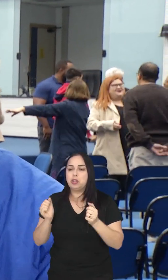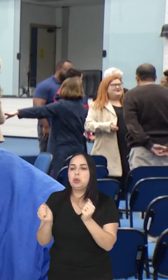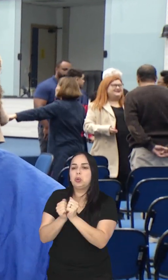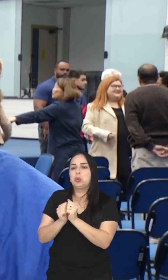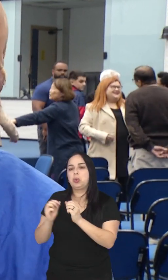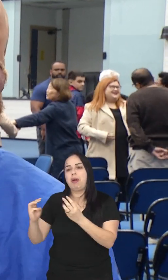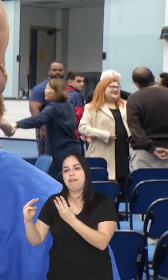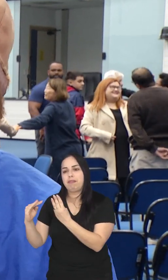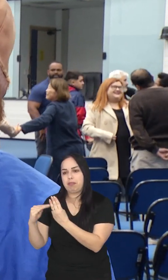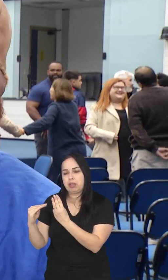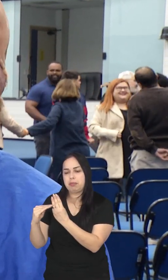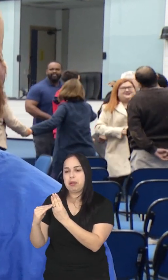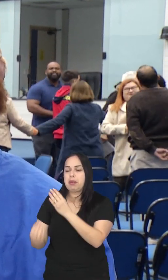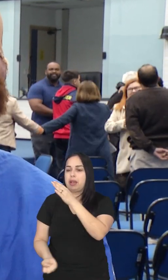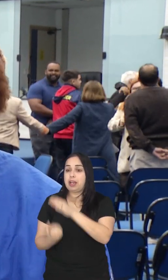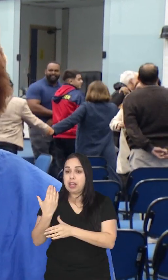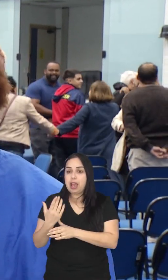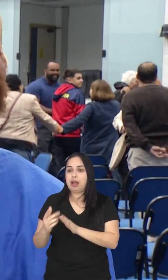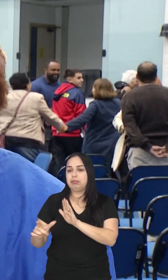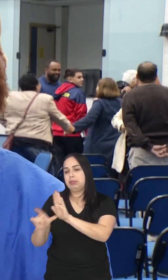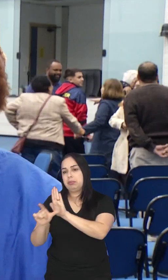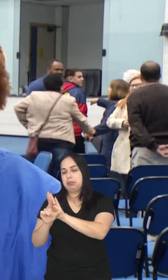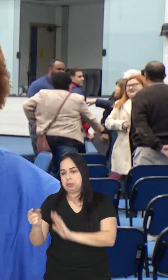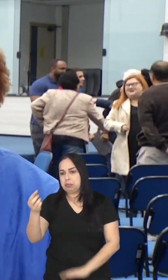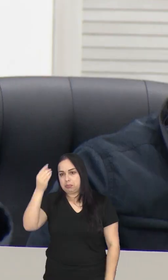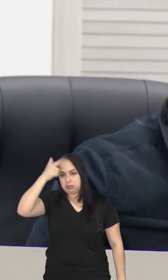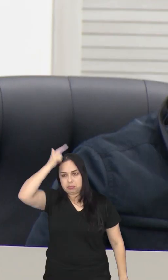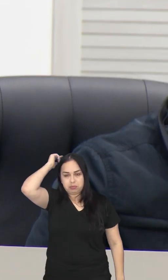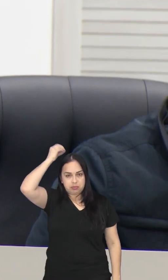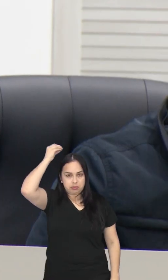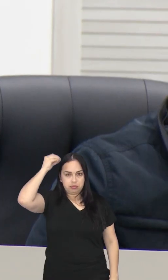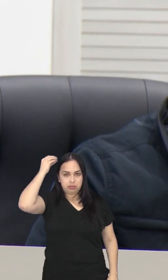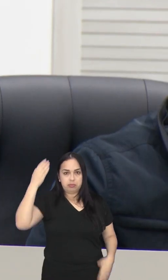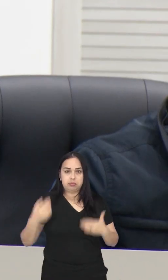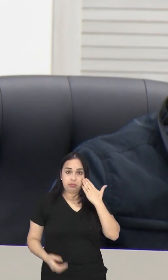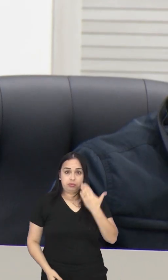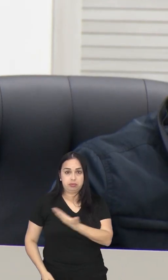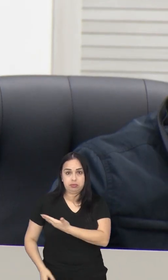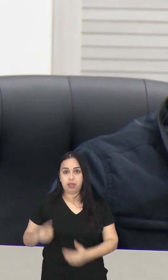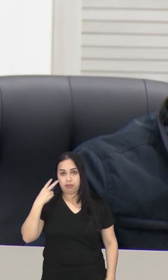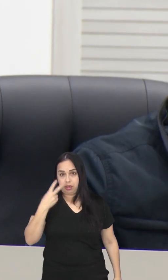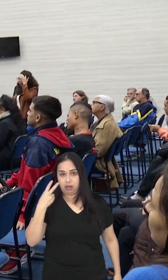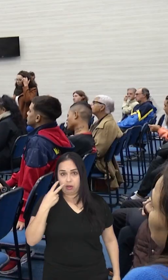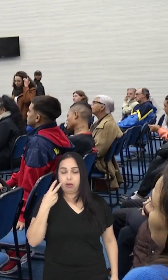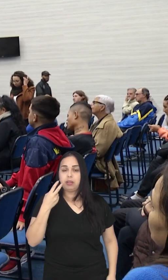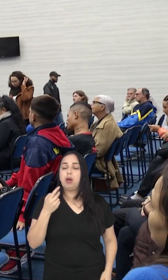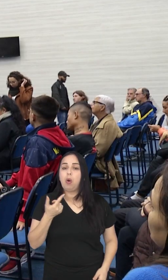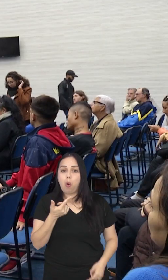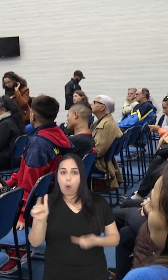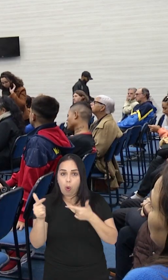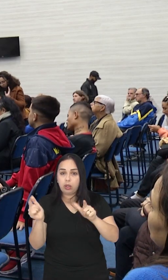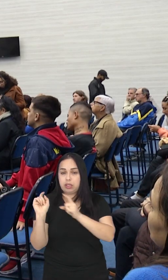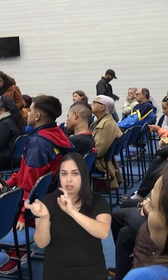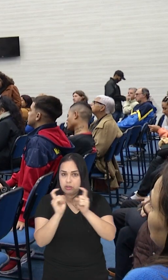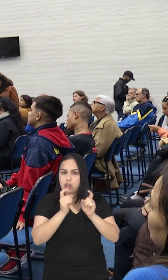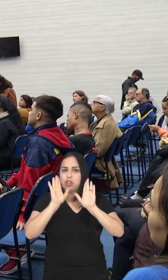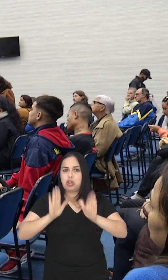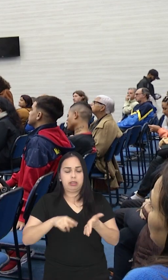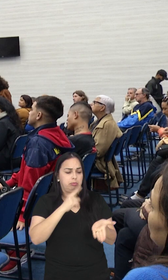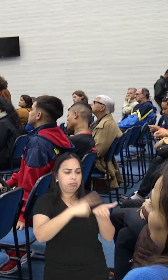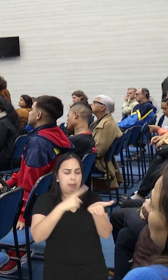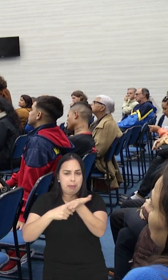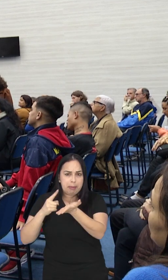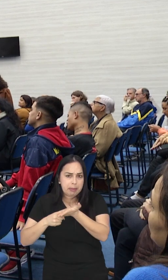com a Fundação Cultural na implementação da Lei Paulo Gustavo na cidade de acordo com a Amélia Naomi outras reuniões estão